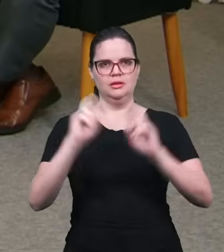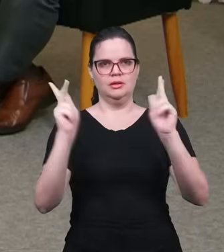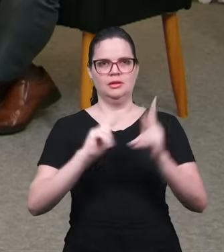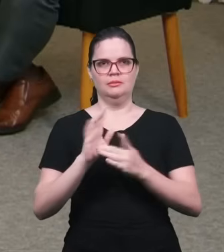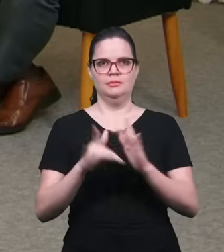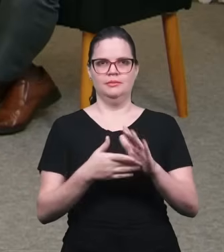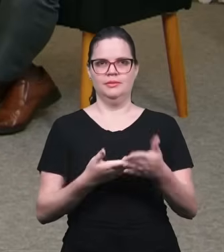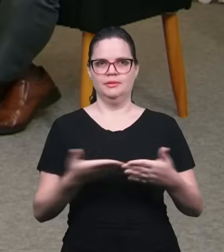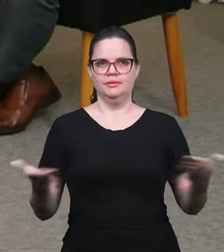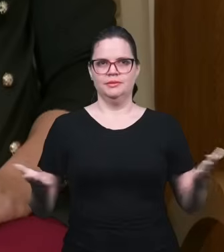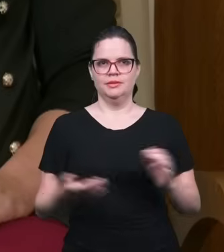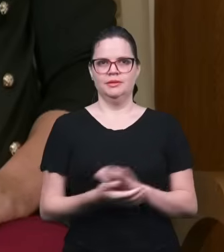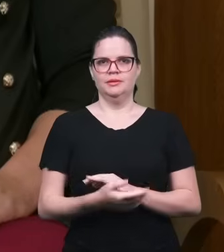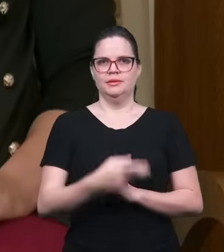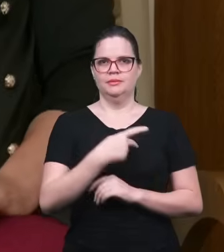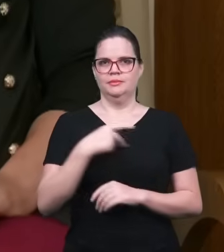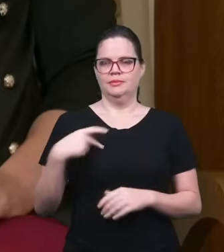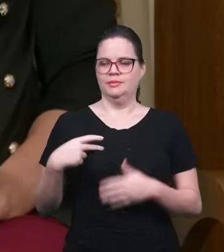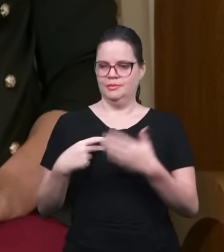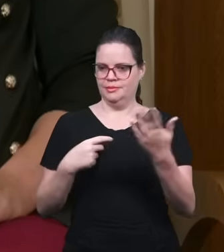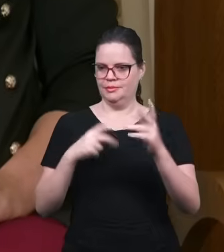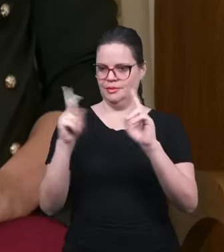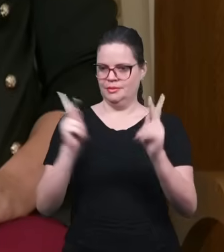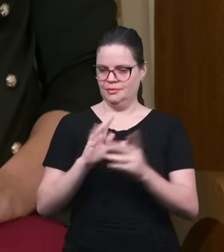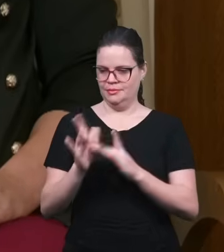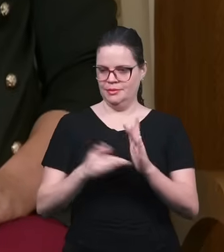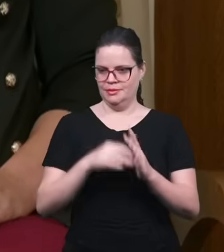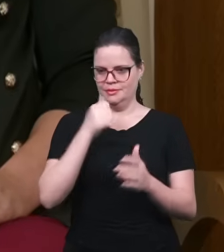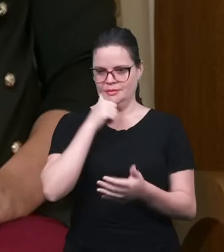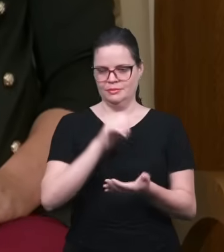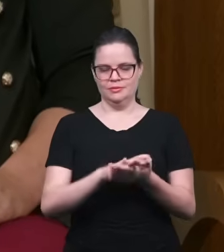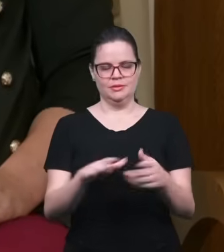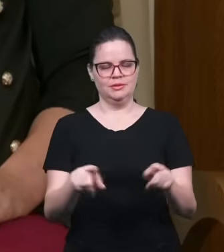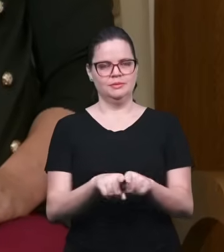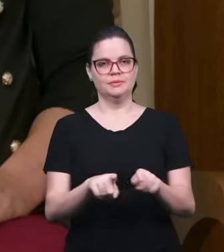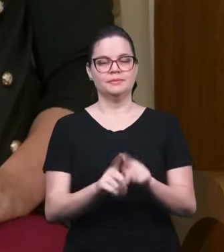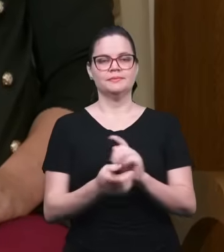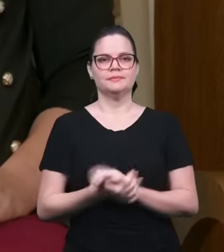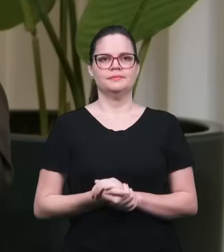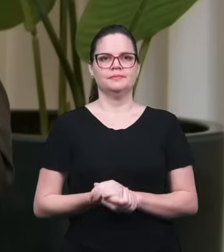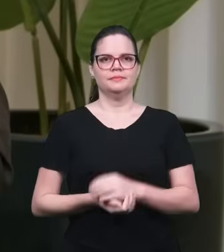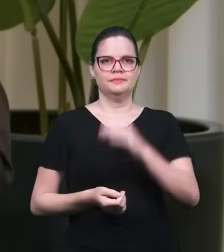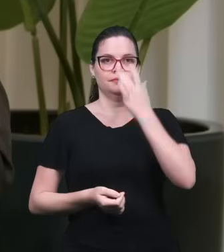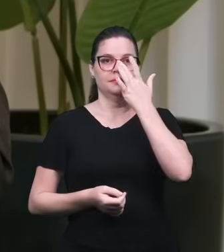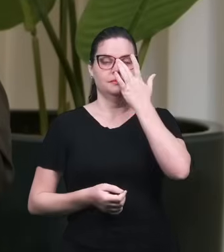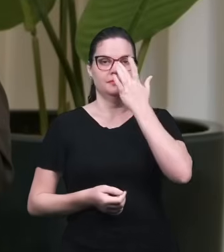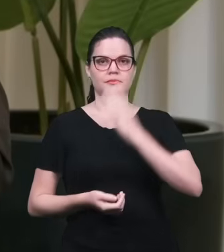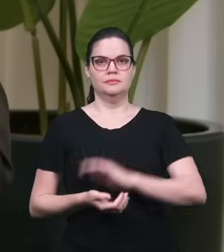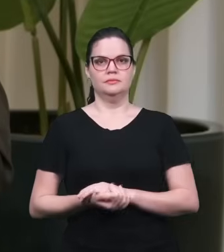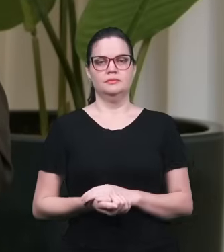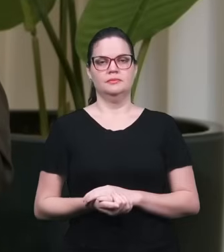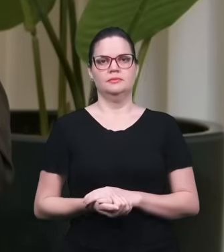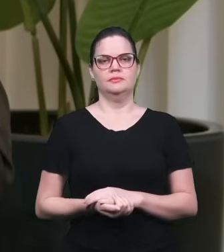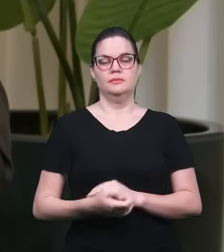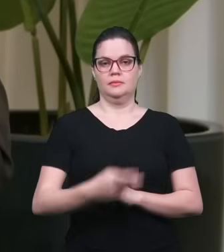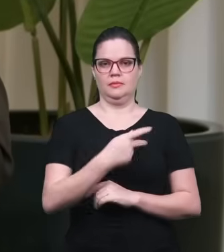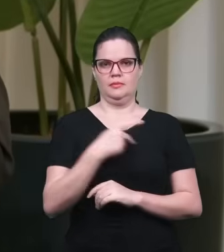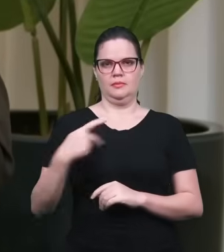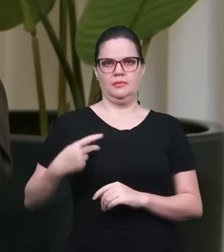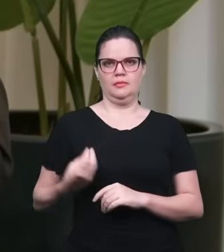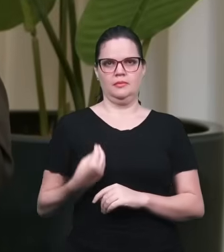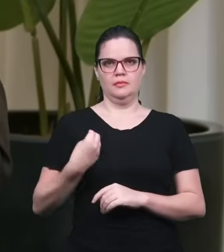paz do Senhor. Pastor Daniel. Paz do Senhor. Pastor. Paz do Senhor Jesus, Gisele. Pastor Daniel está conosco,